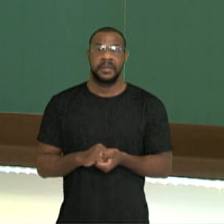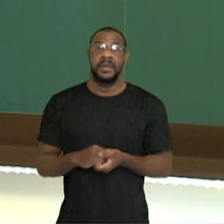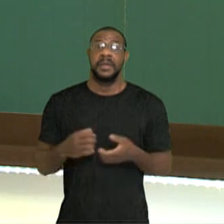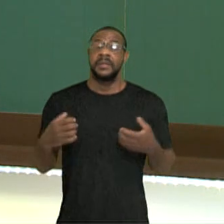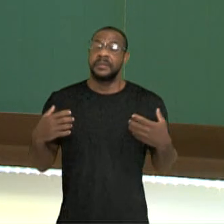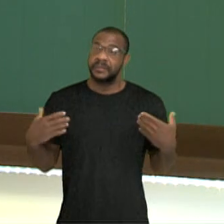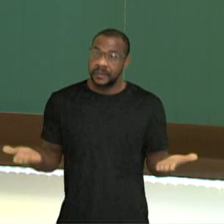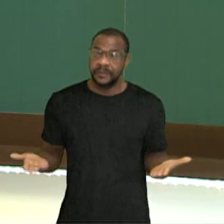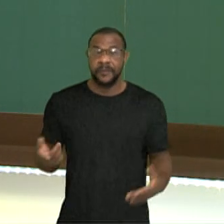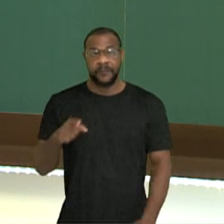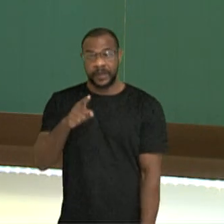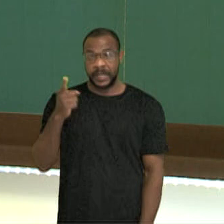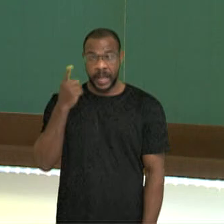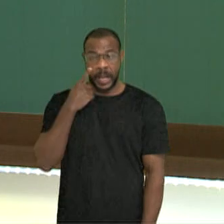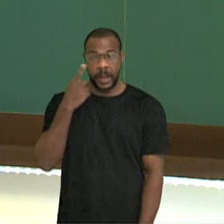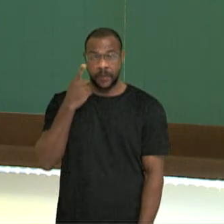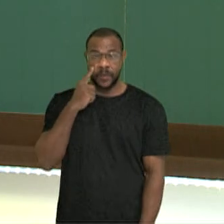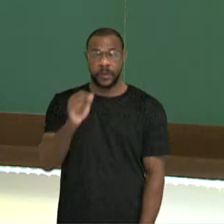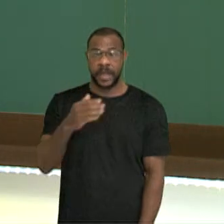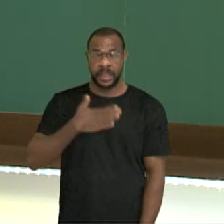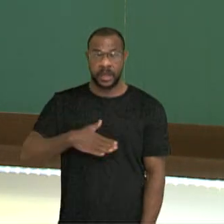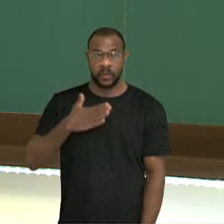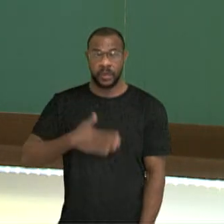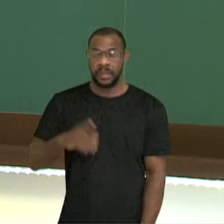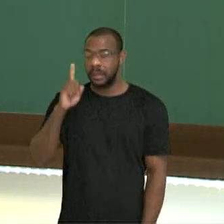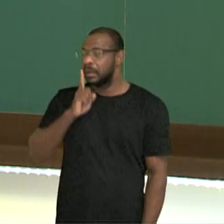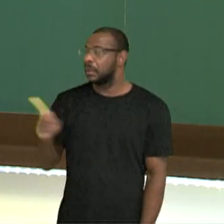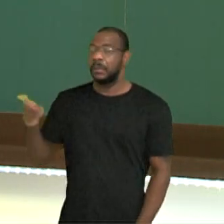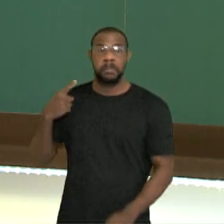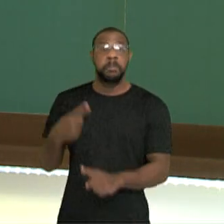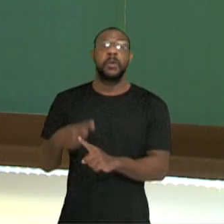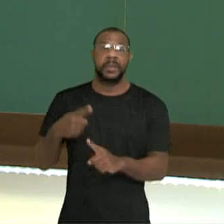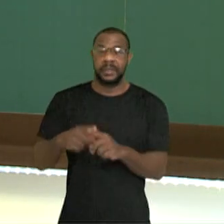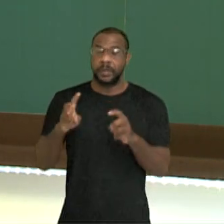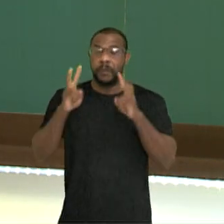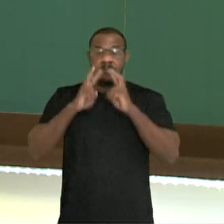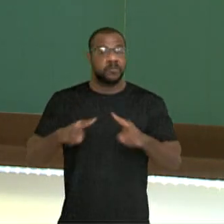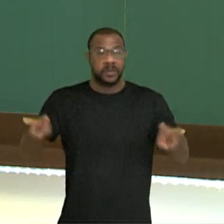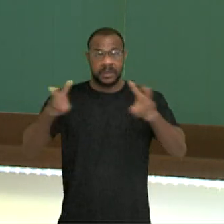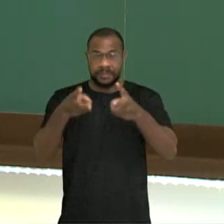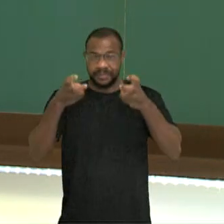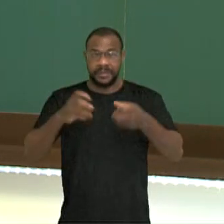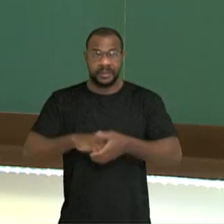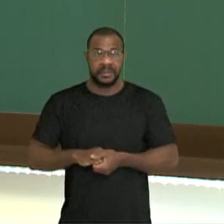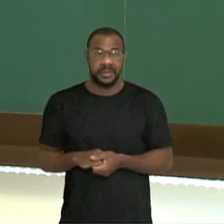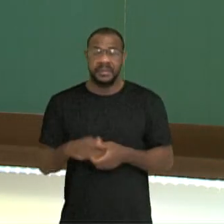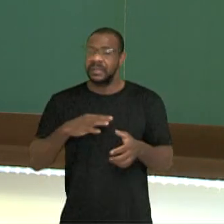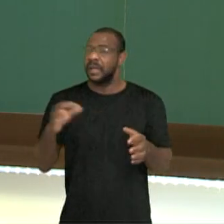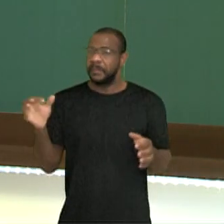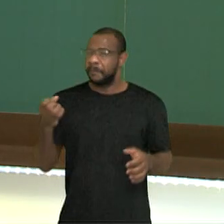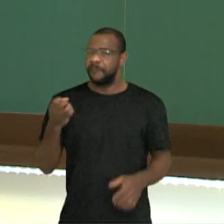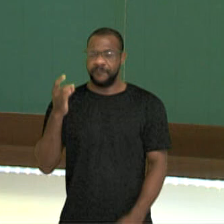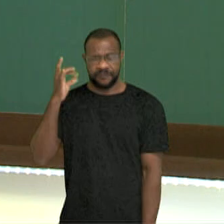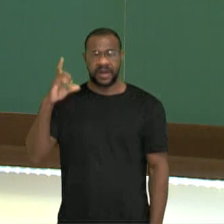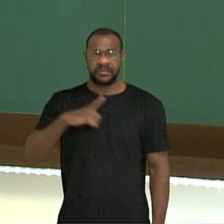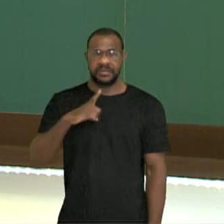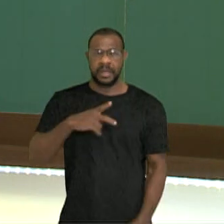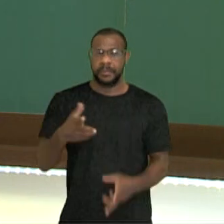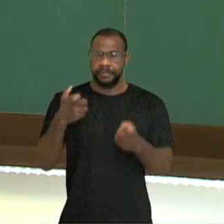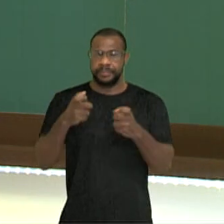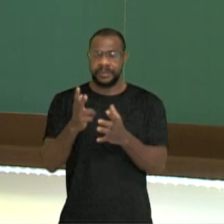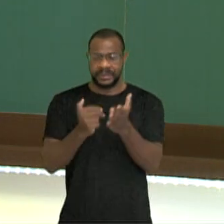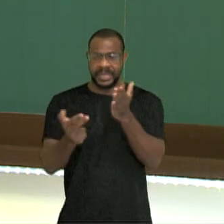Bem, pessoal, como vocês viram, secção é tranquilo, tanto que eu consiga visualizar. Nesse problema já estava bem fácil, que até está o desenho